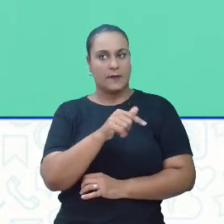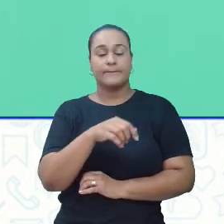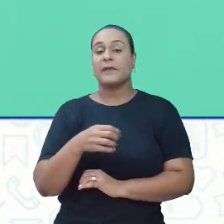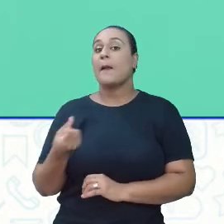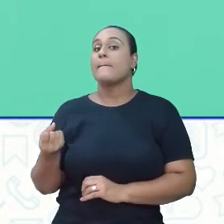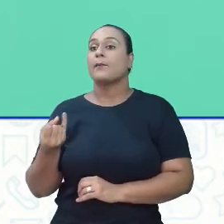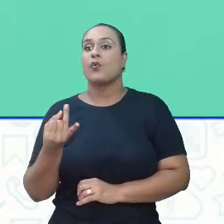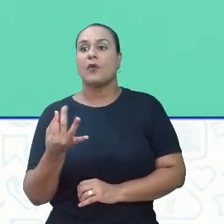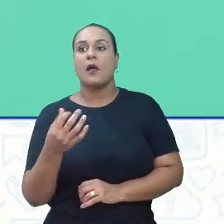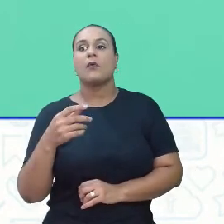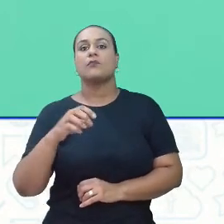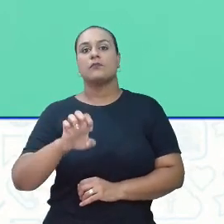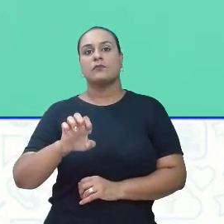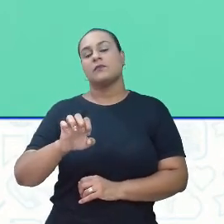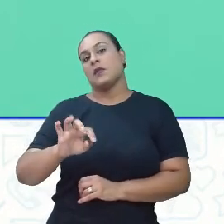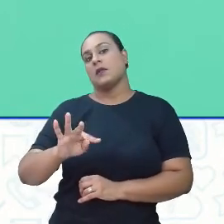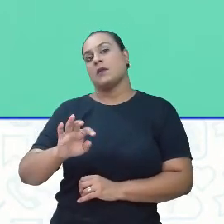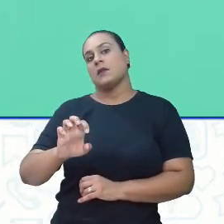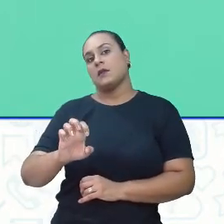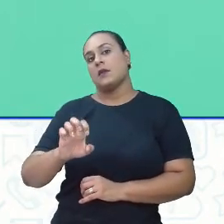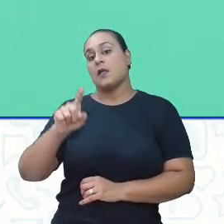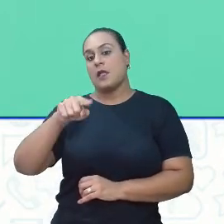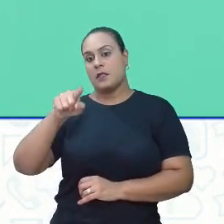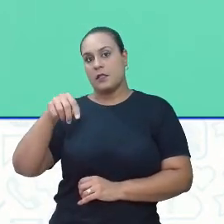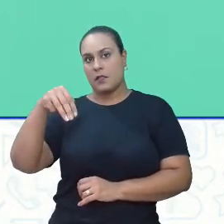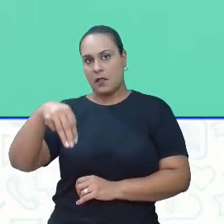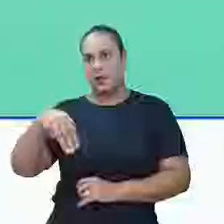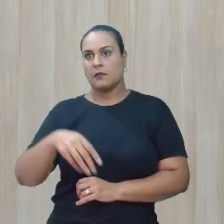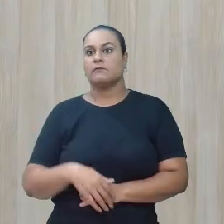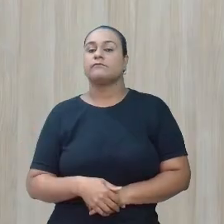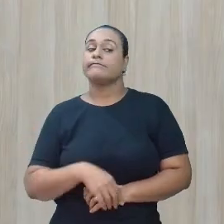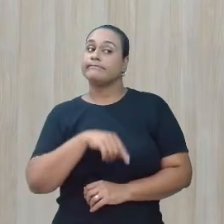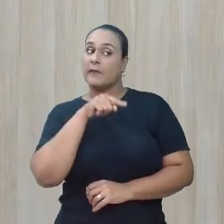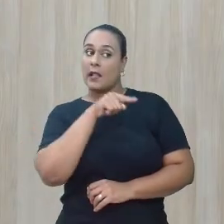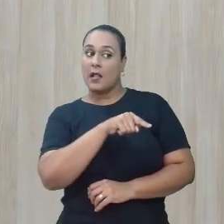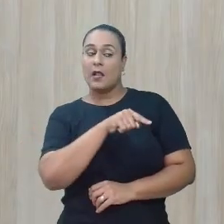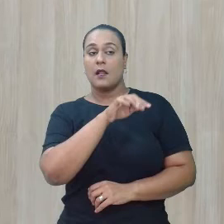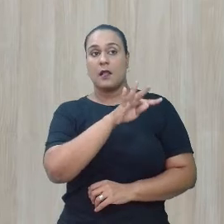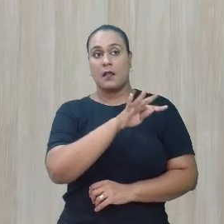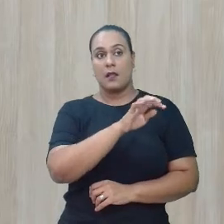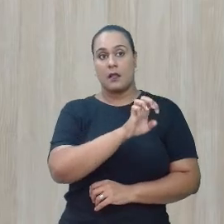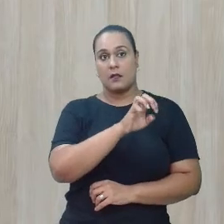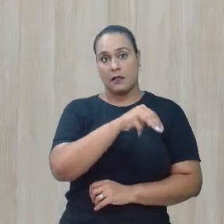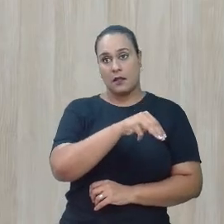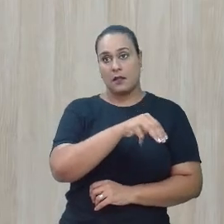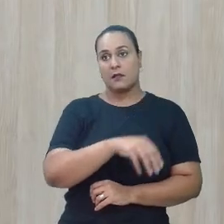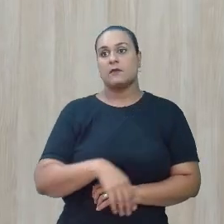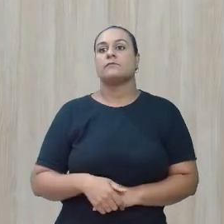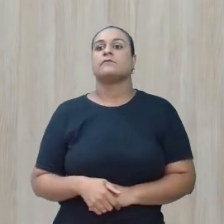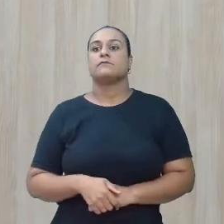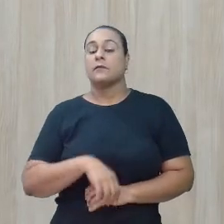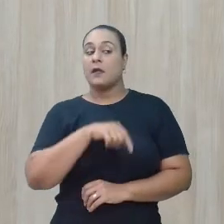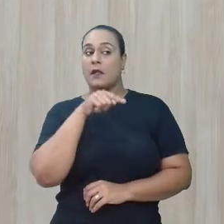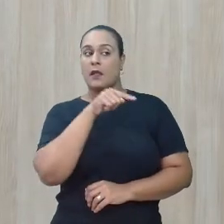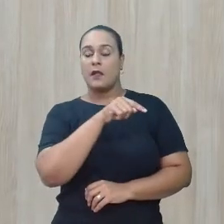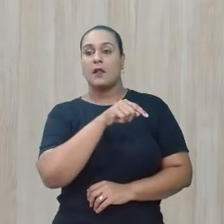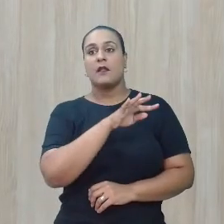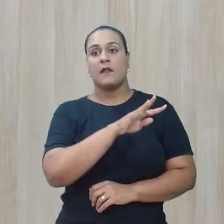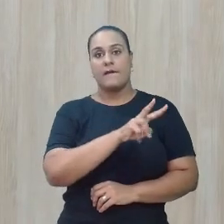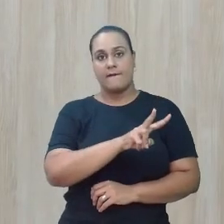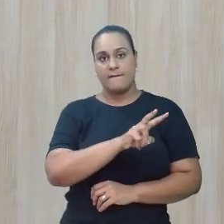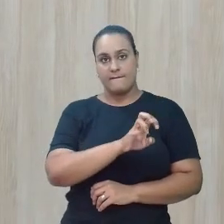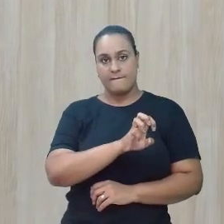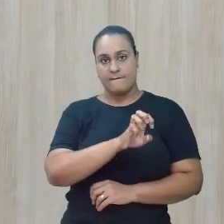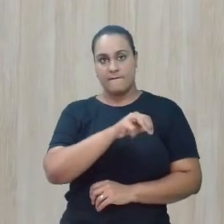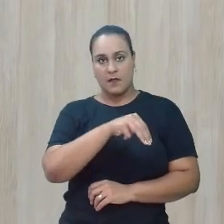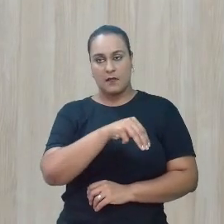com o acento circunflexo. Então, eu tenho ele tem, ele vem, eles têm, eles vêm,